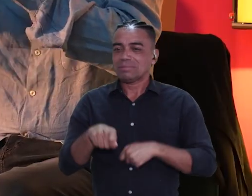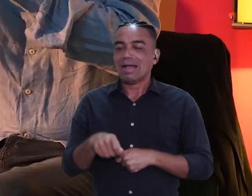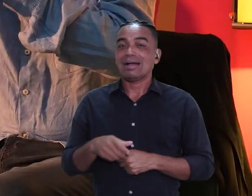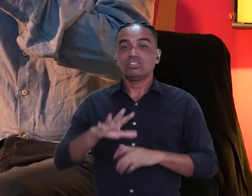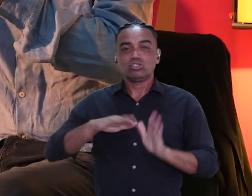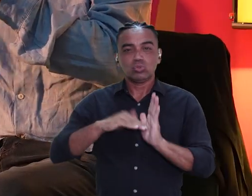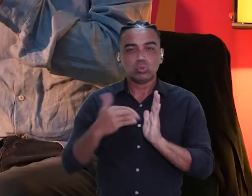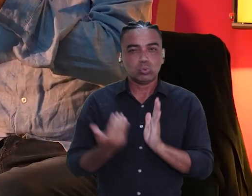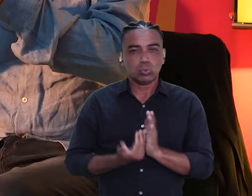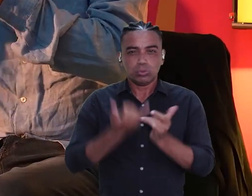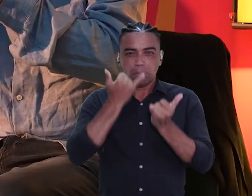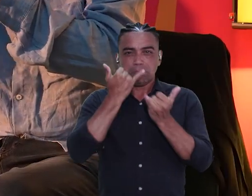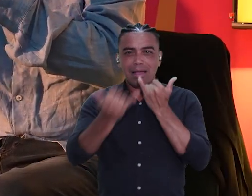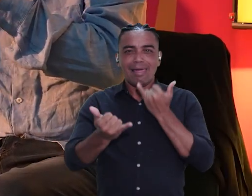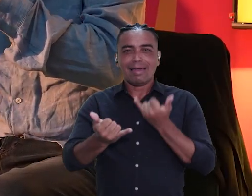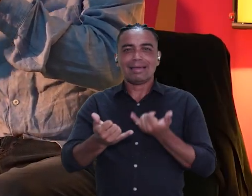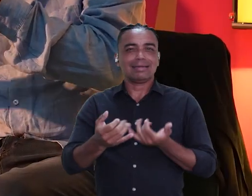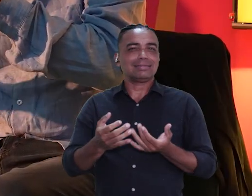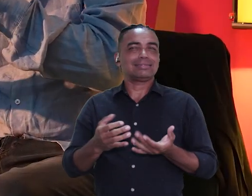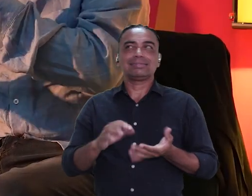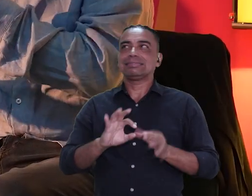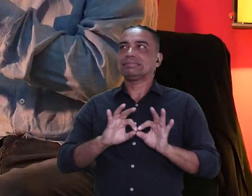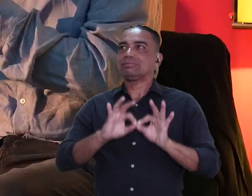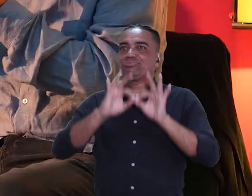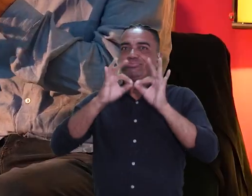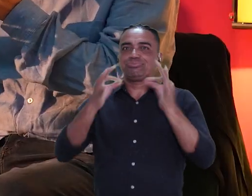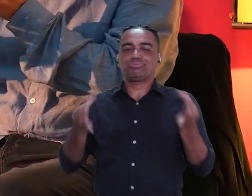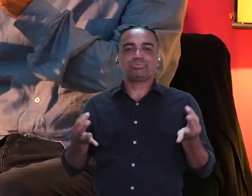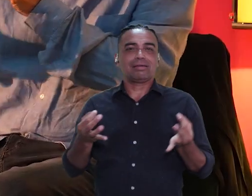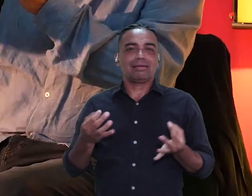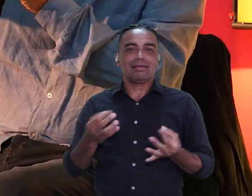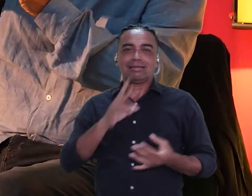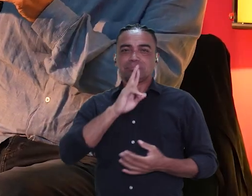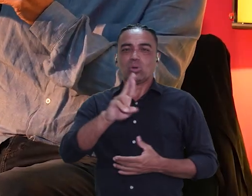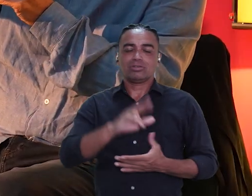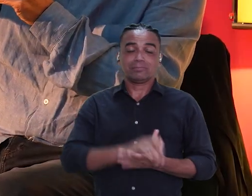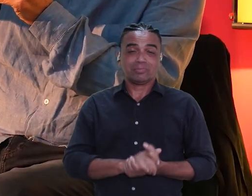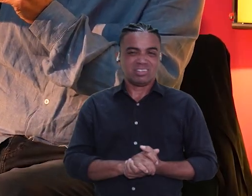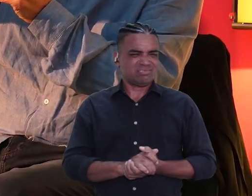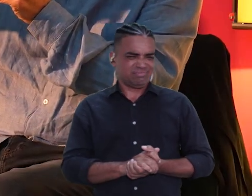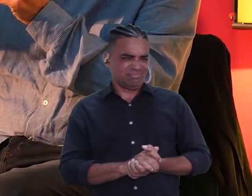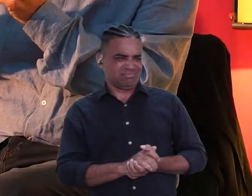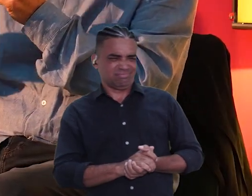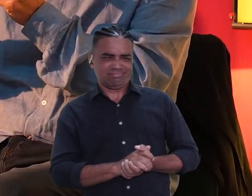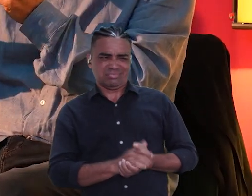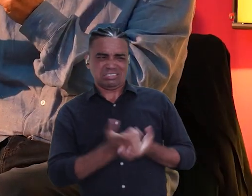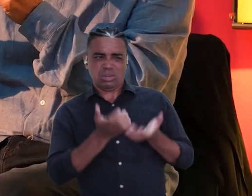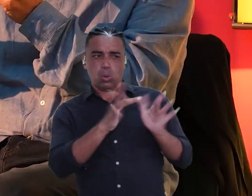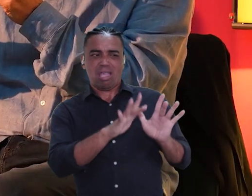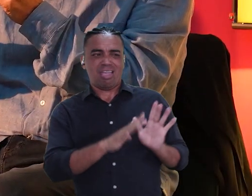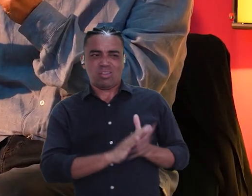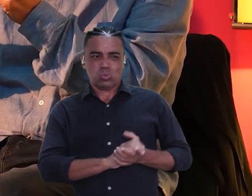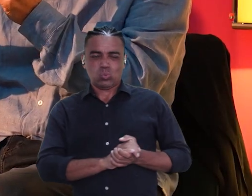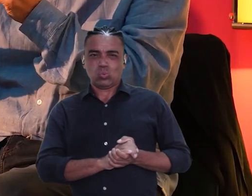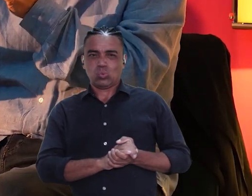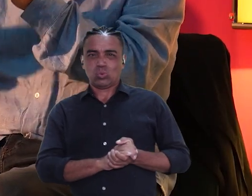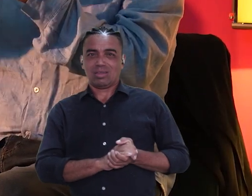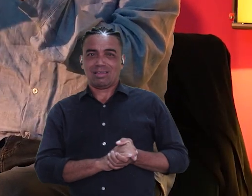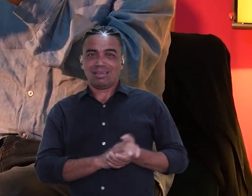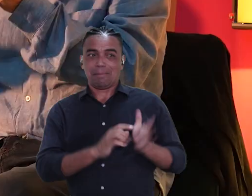que tudo parece se resolver. E ele, então, recusa a oferta da máquina